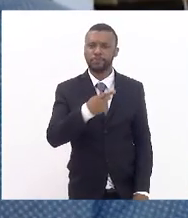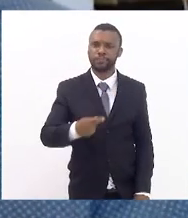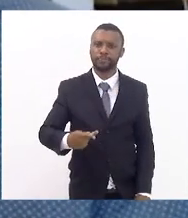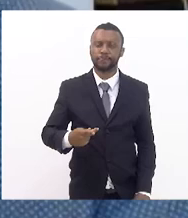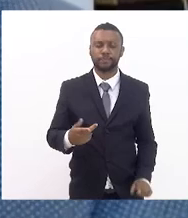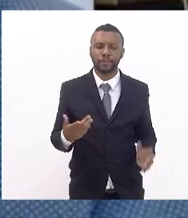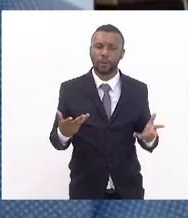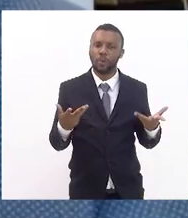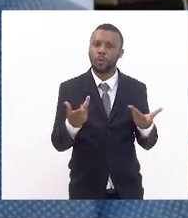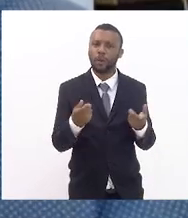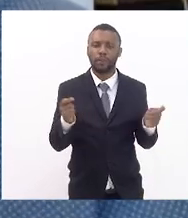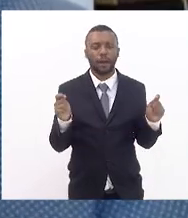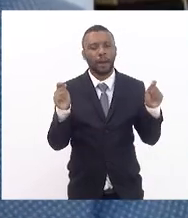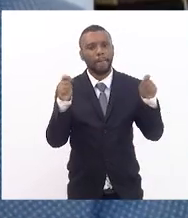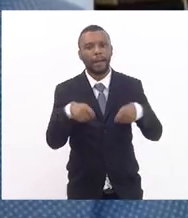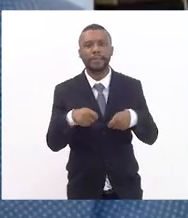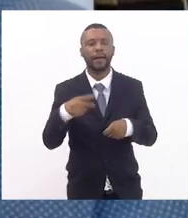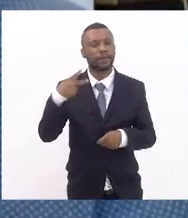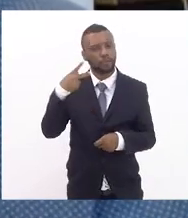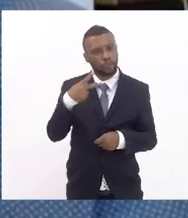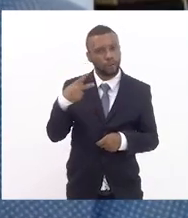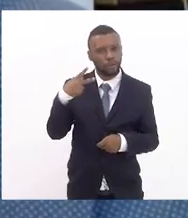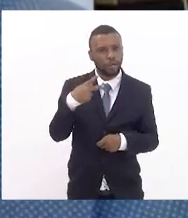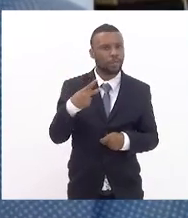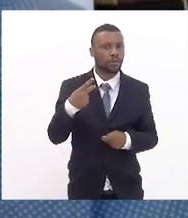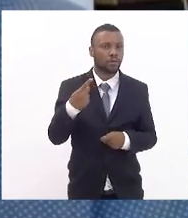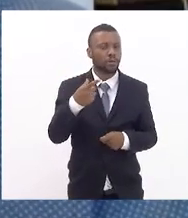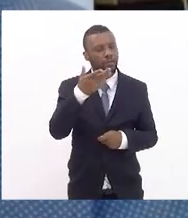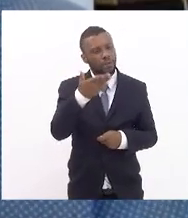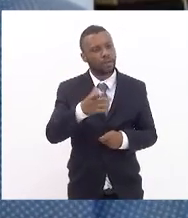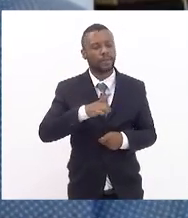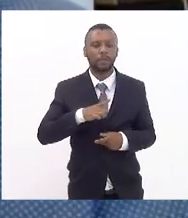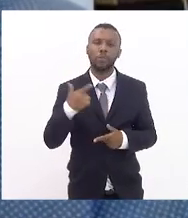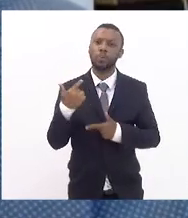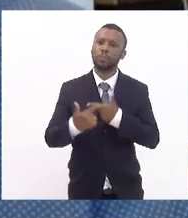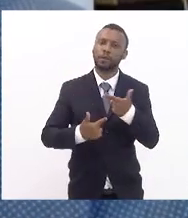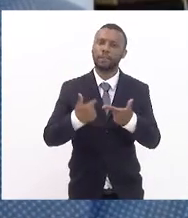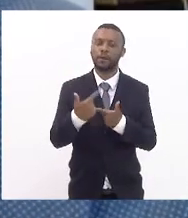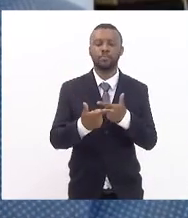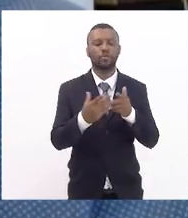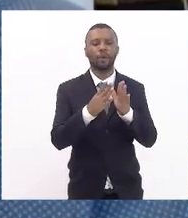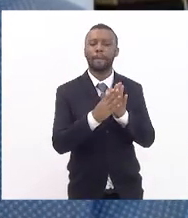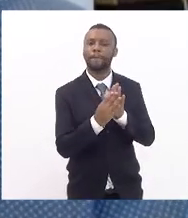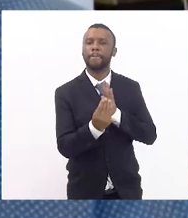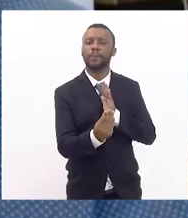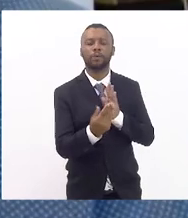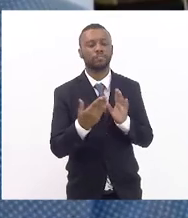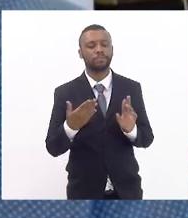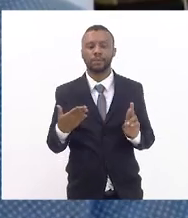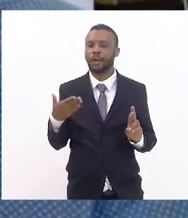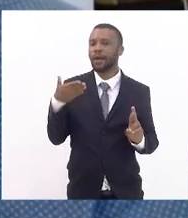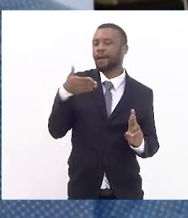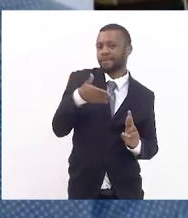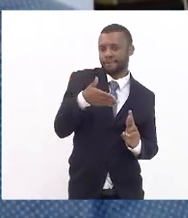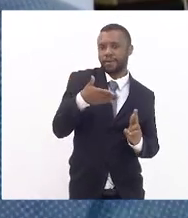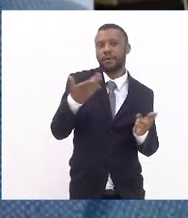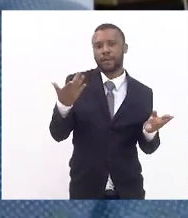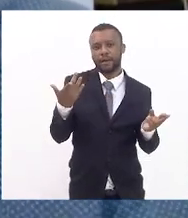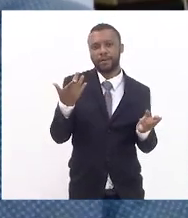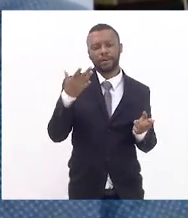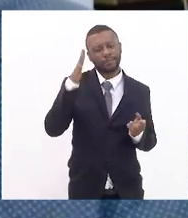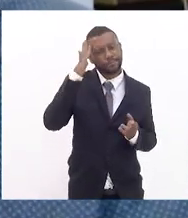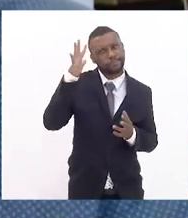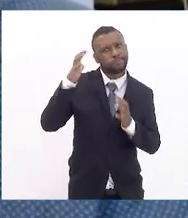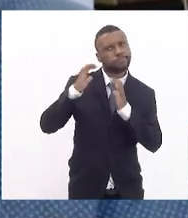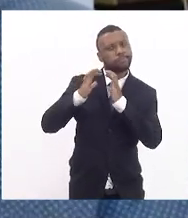sua capacidade política, o senhor tem sido um trabalhador exemplar e tem usado a sua mente, a